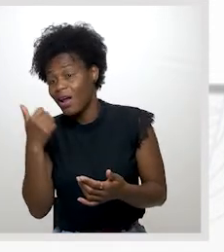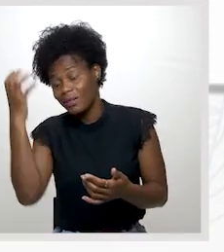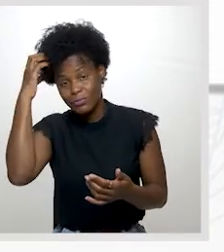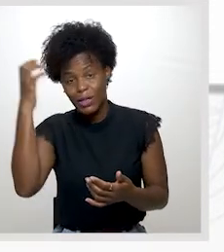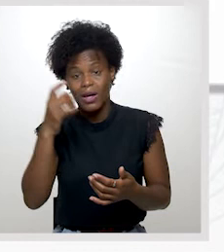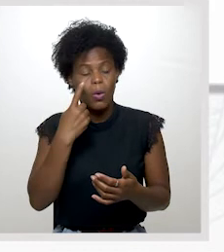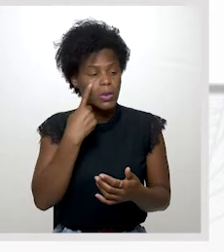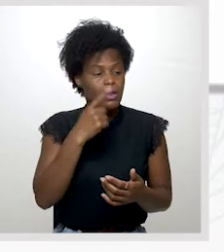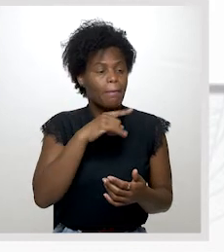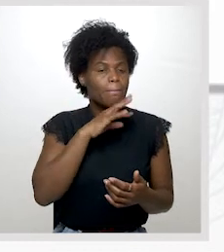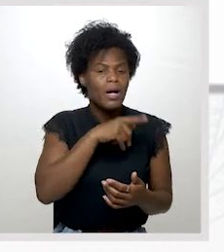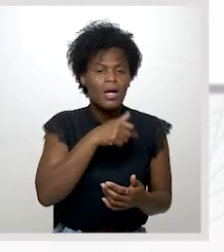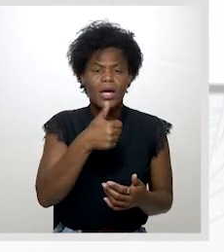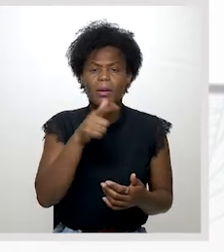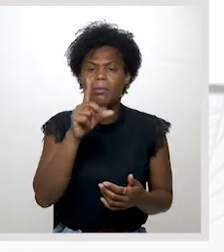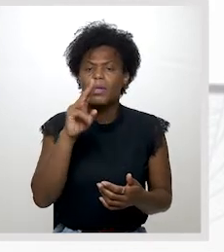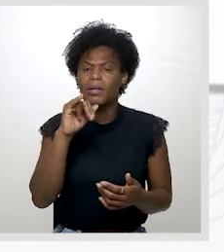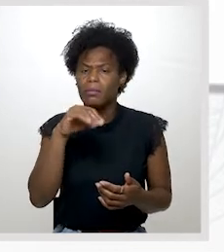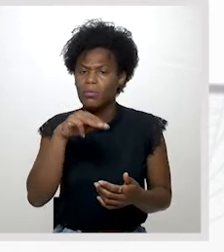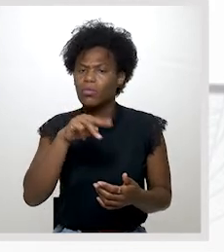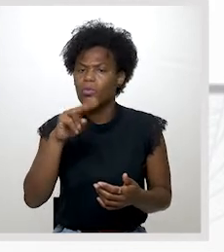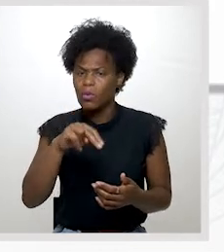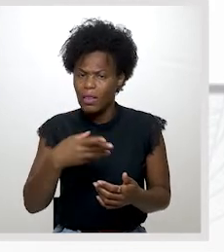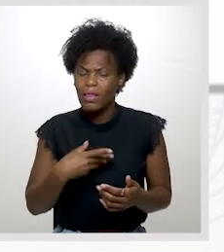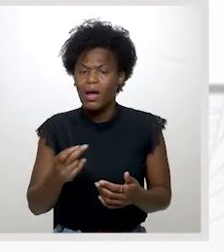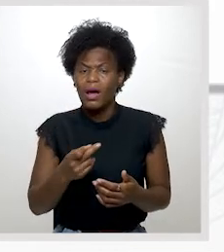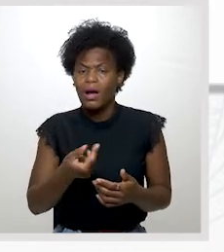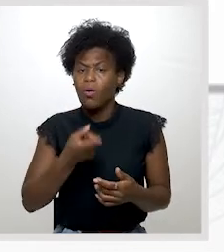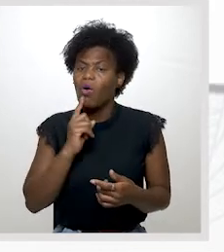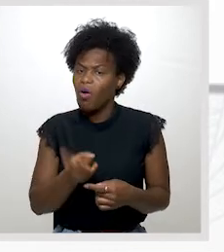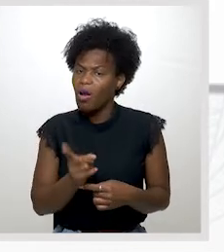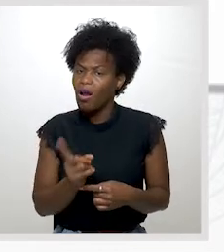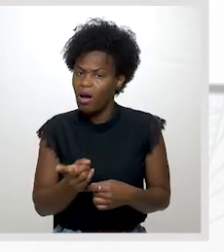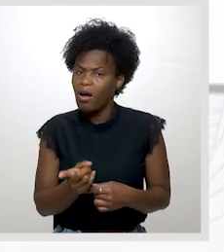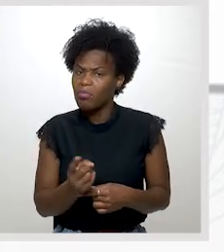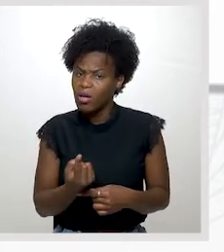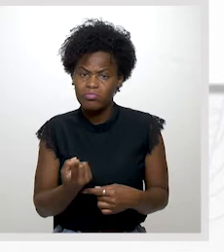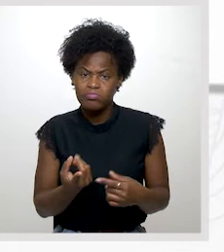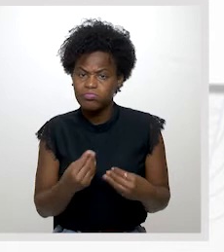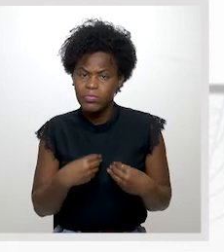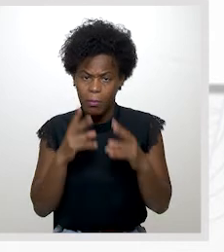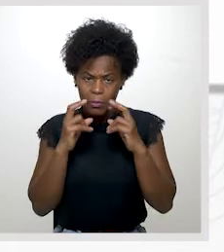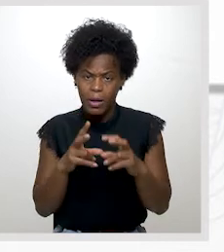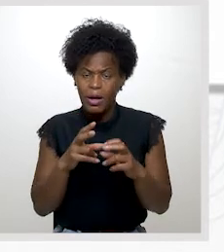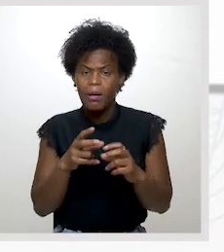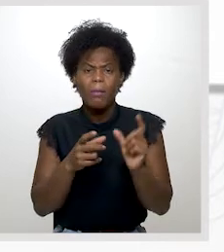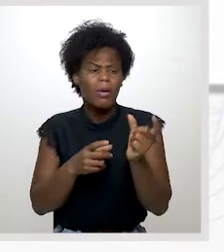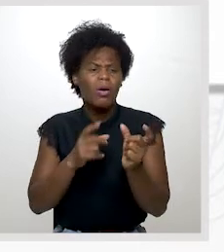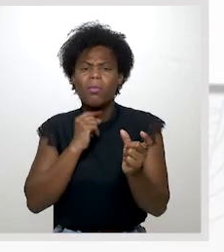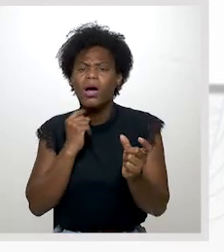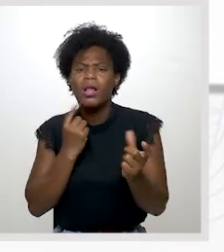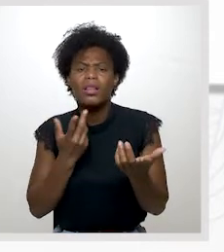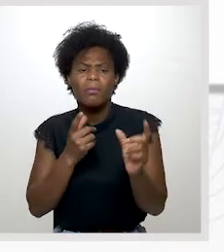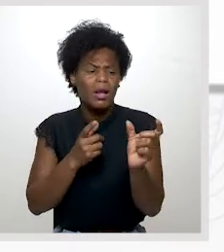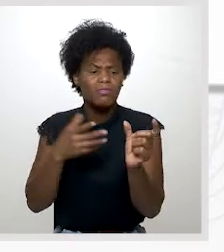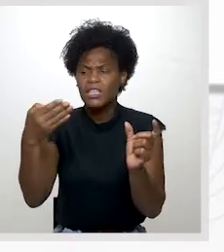e conhecia a mãe de Blimund, que foi condenada pela Inquisição. Que padre é este padre? Palavras estas últimas que